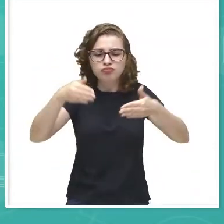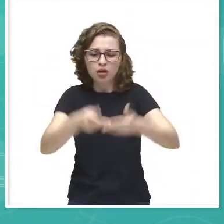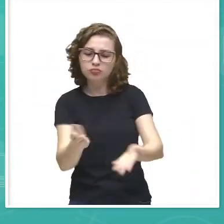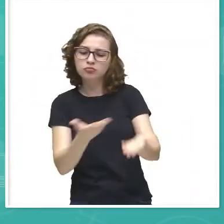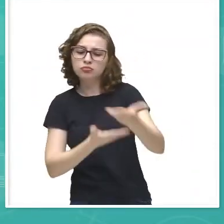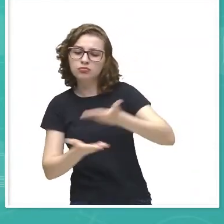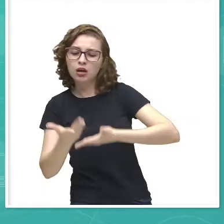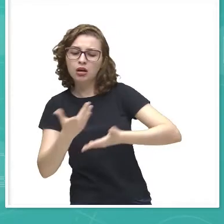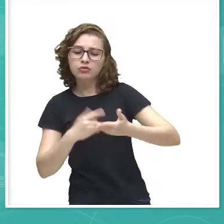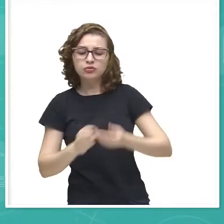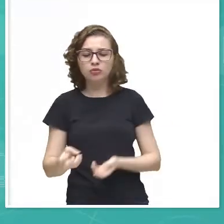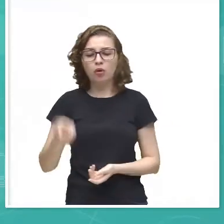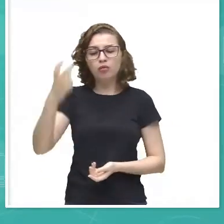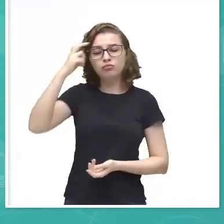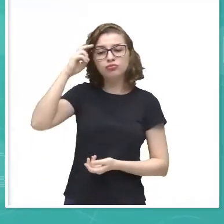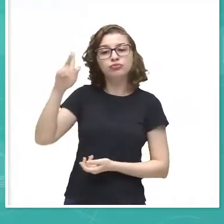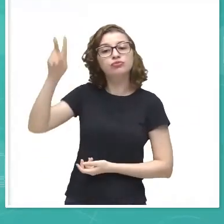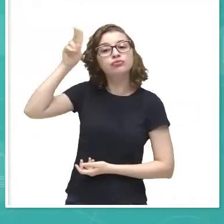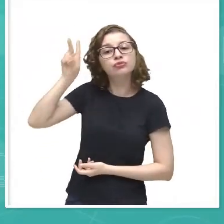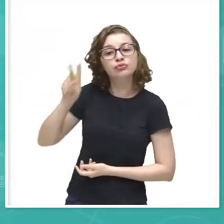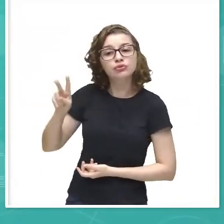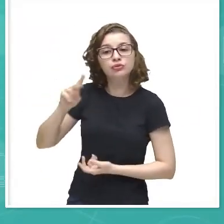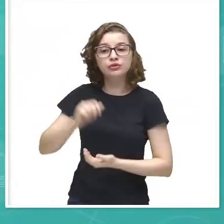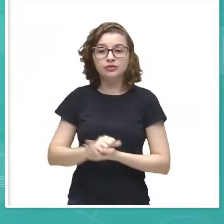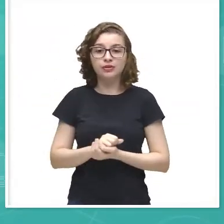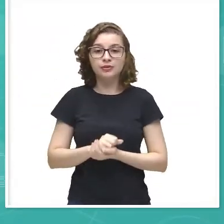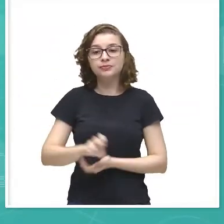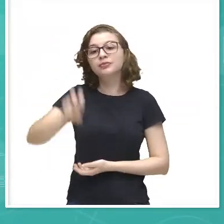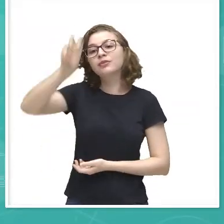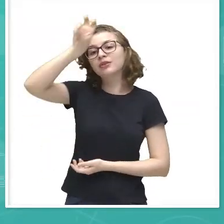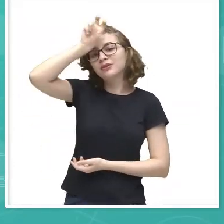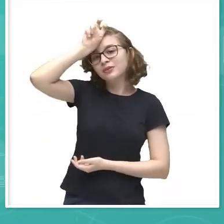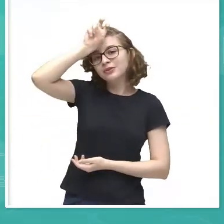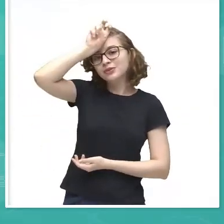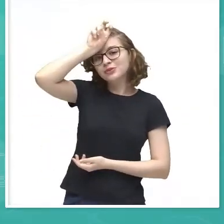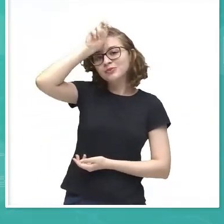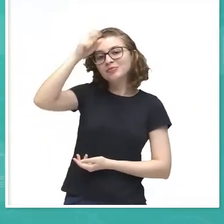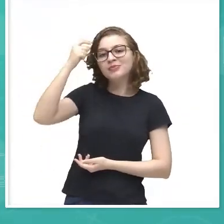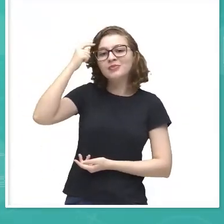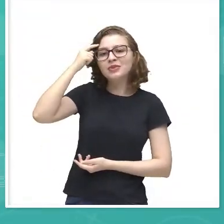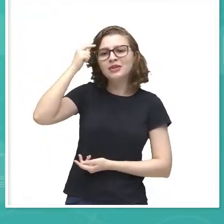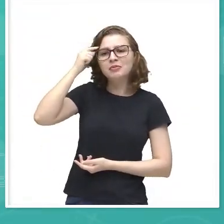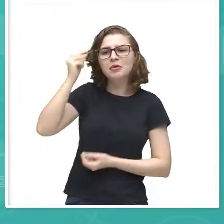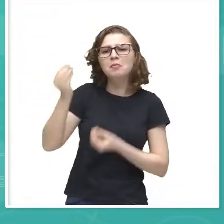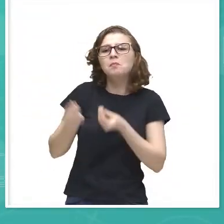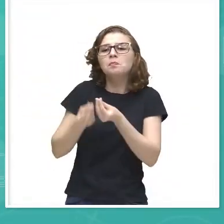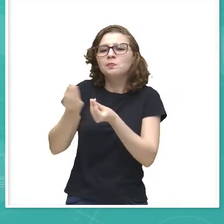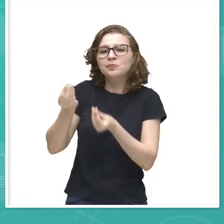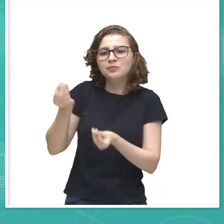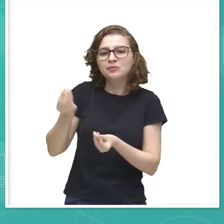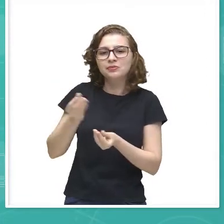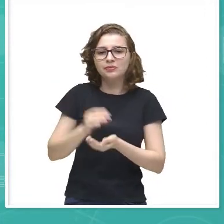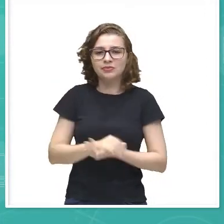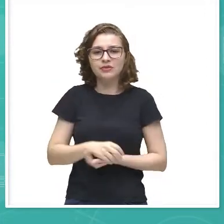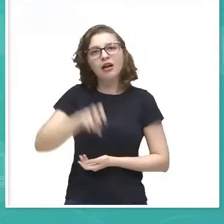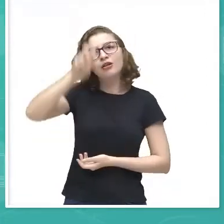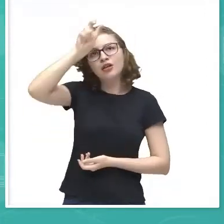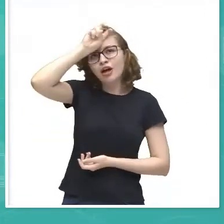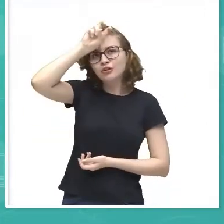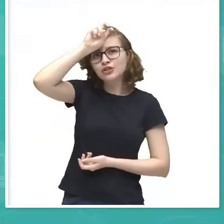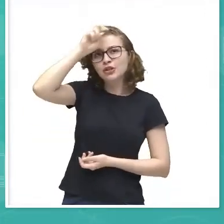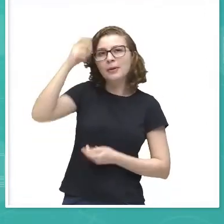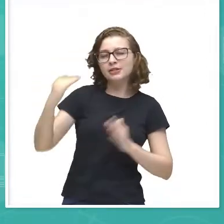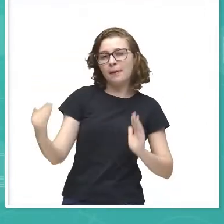história. Então, por exemplo, Egito. O que que vocês pensam no Egito? Vamos falar Egito. Gente, eu penso logo